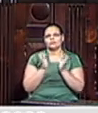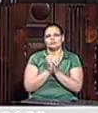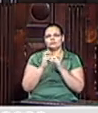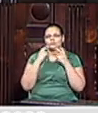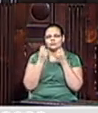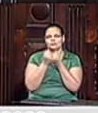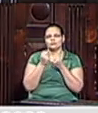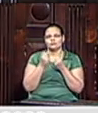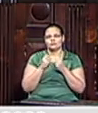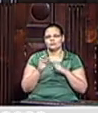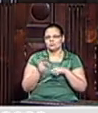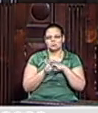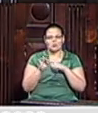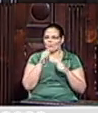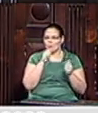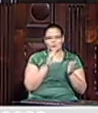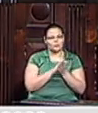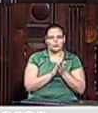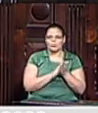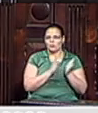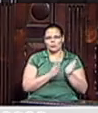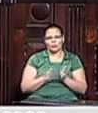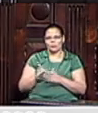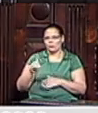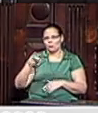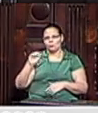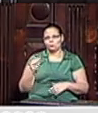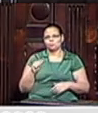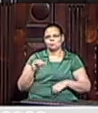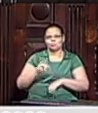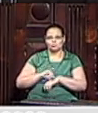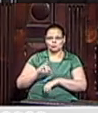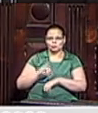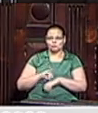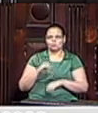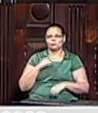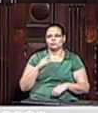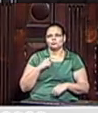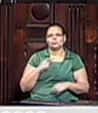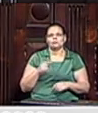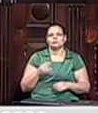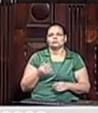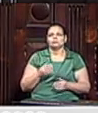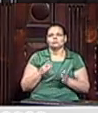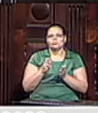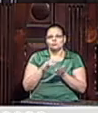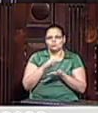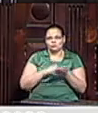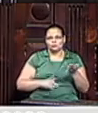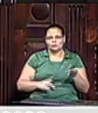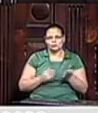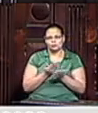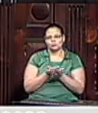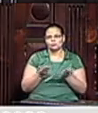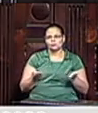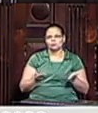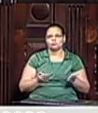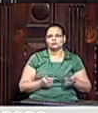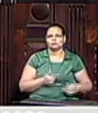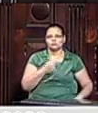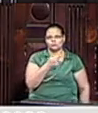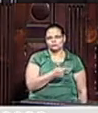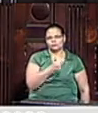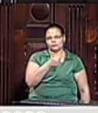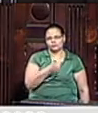técnicas. Nada mais havendo tratar na ordem do dia, sobre a mesa, seguinte requerimento. Requer a inclusão na ordem do dia do projeto de lei 217